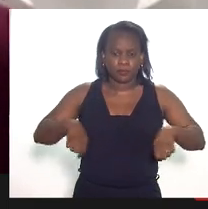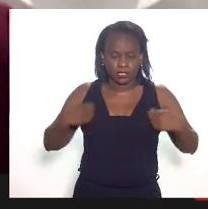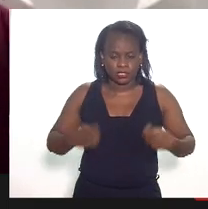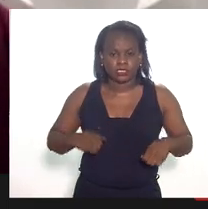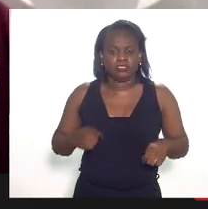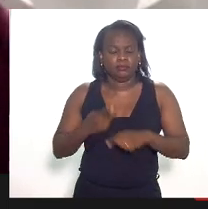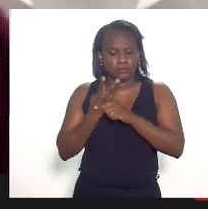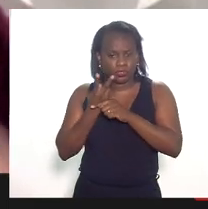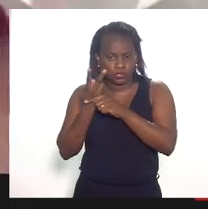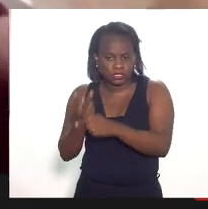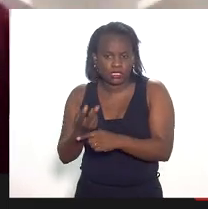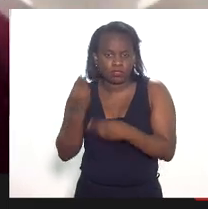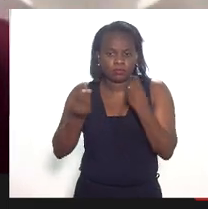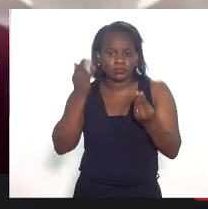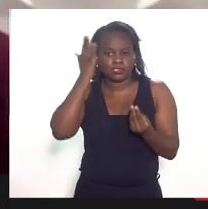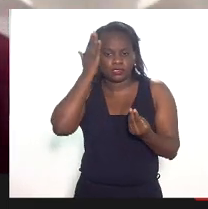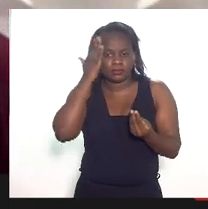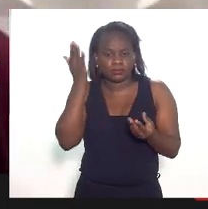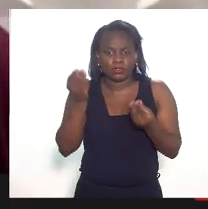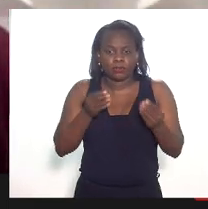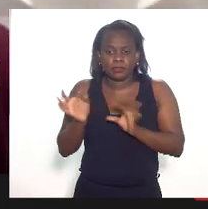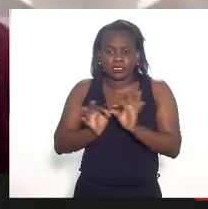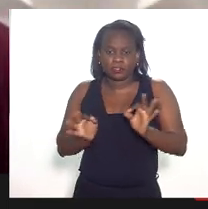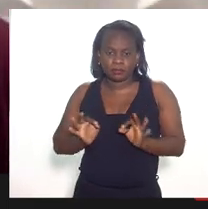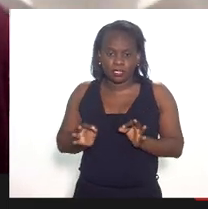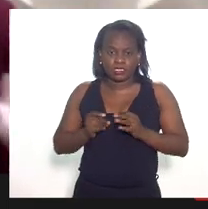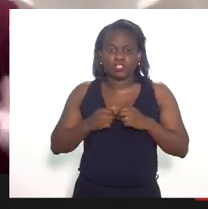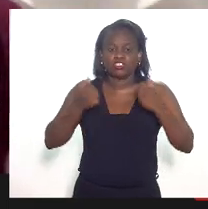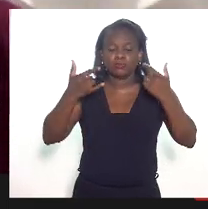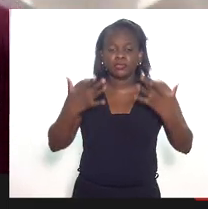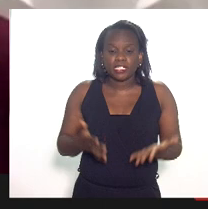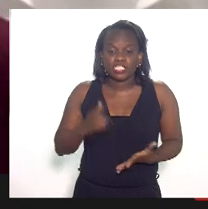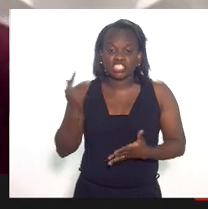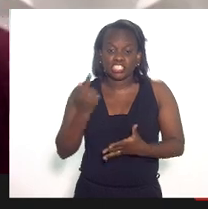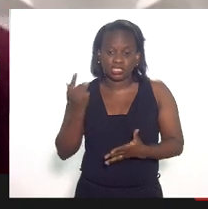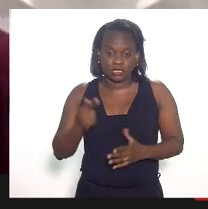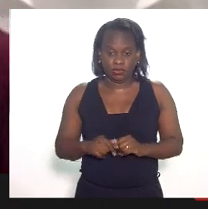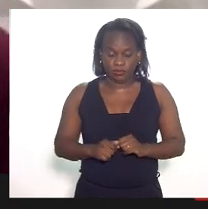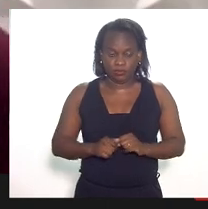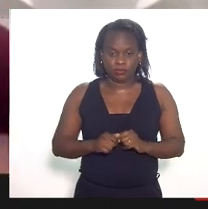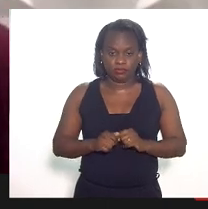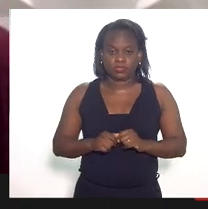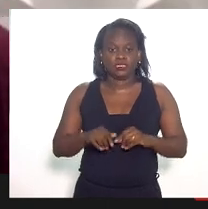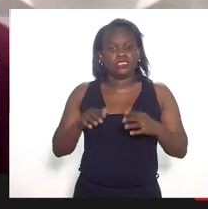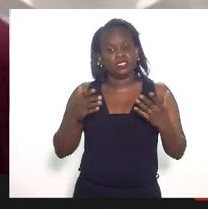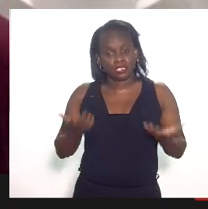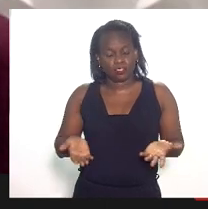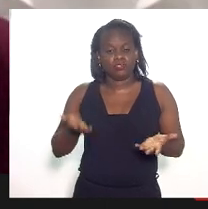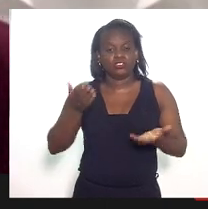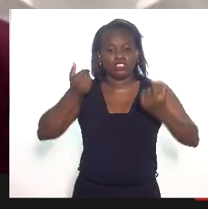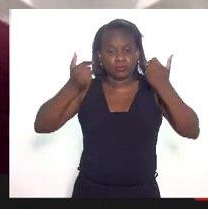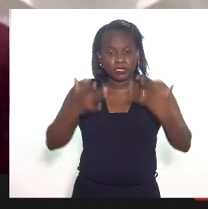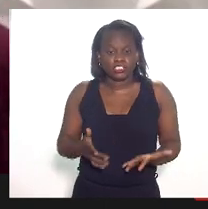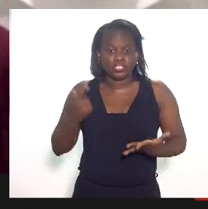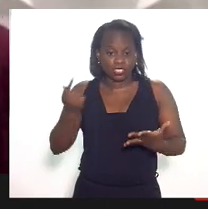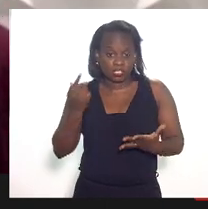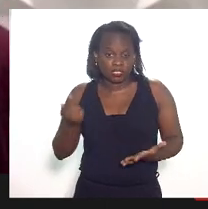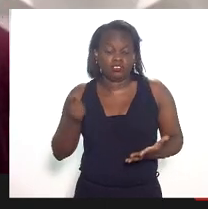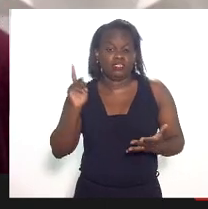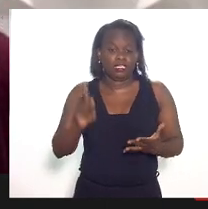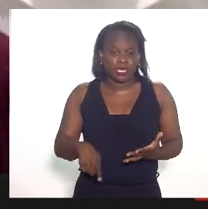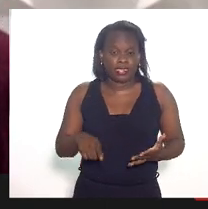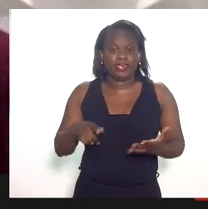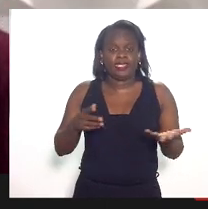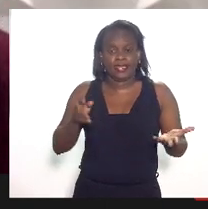buscar como é que está esse planejamento. Eu estou falando aqui de gestão. Né? E quando falo de gestão, é